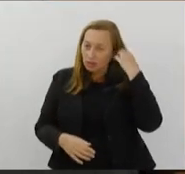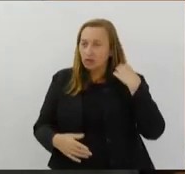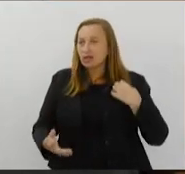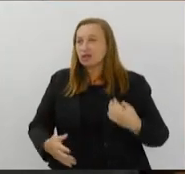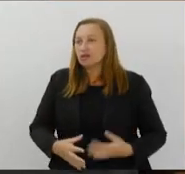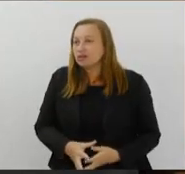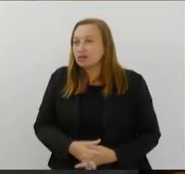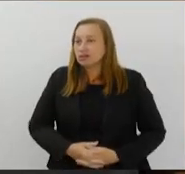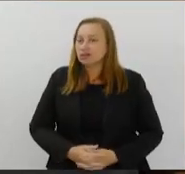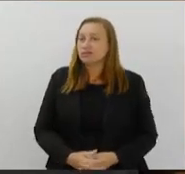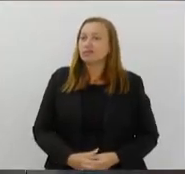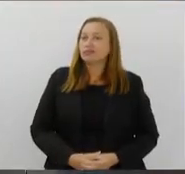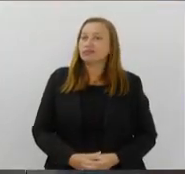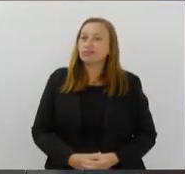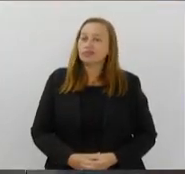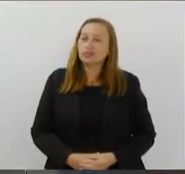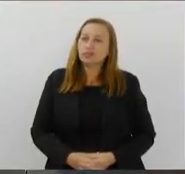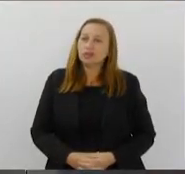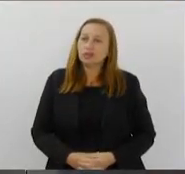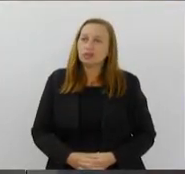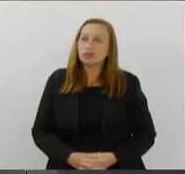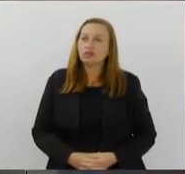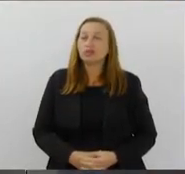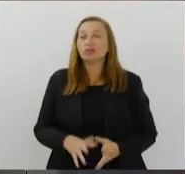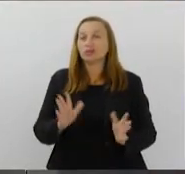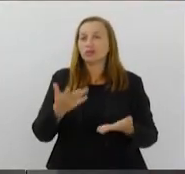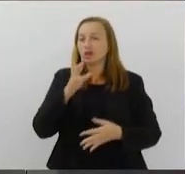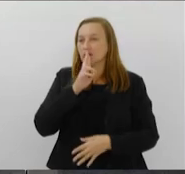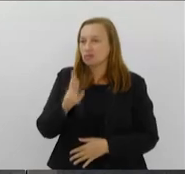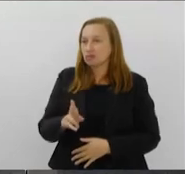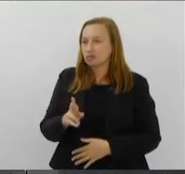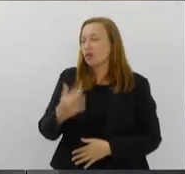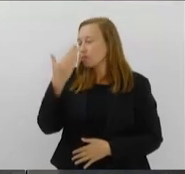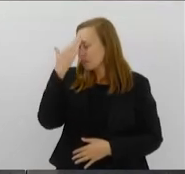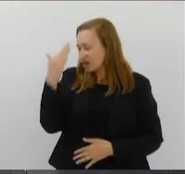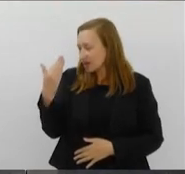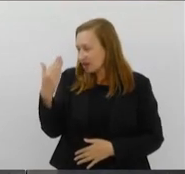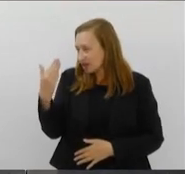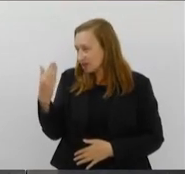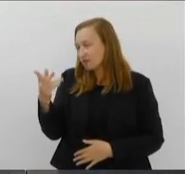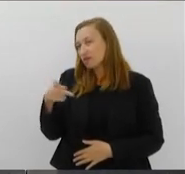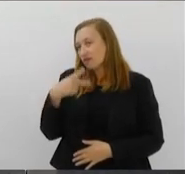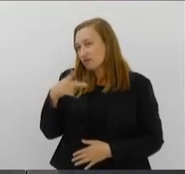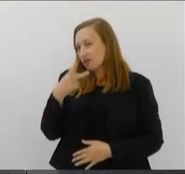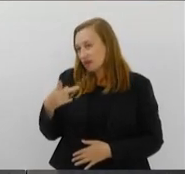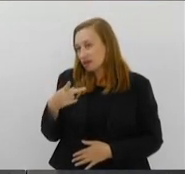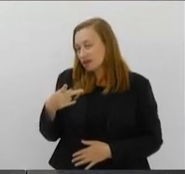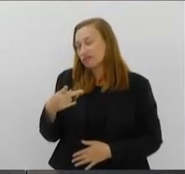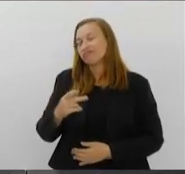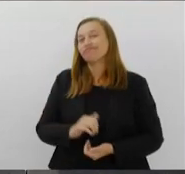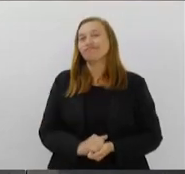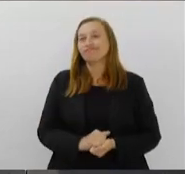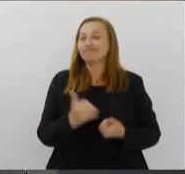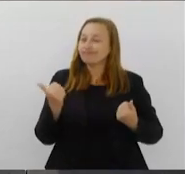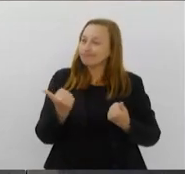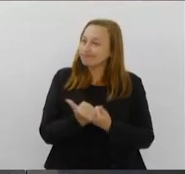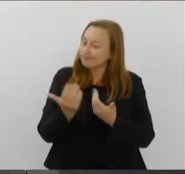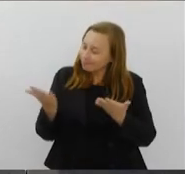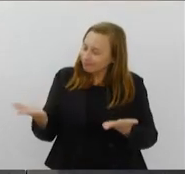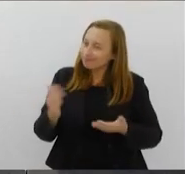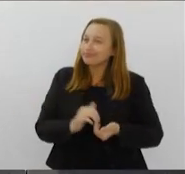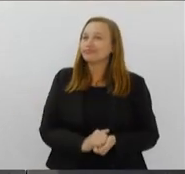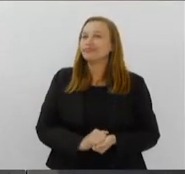Uhum. Vou já, então, respondendo a sua pergunta. Obrigada pela sua fala, pela sua contribuição, seu